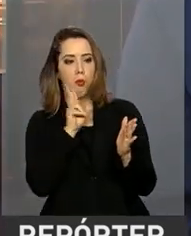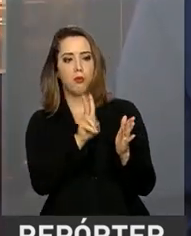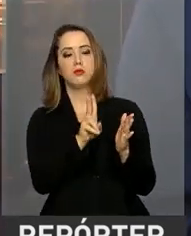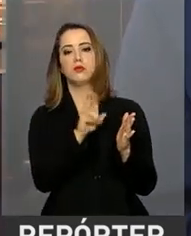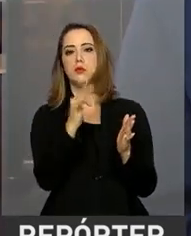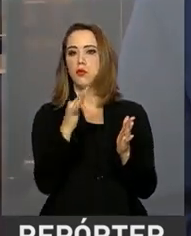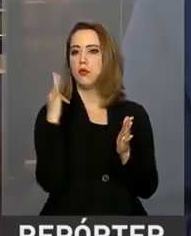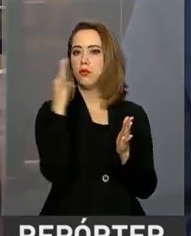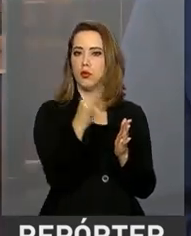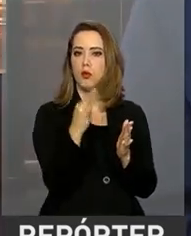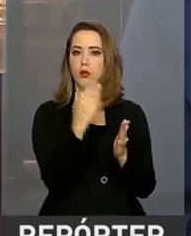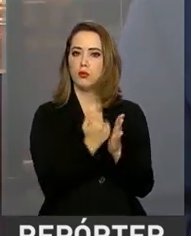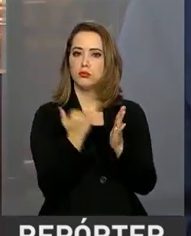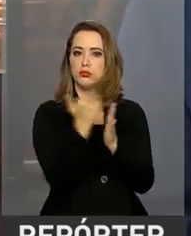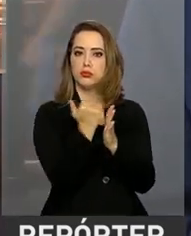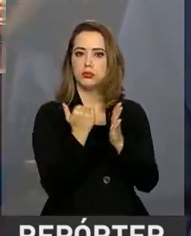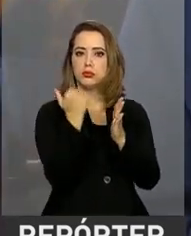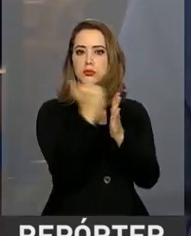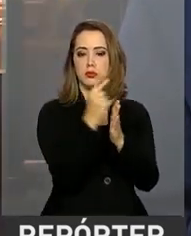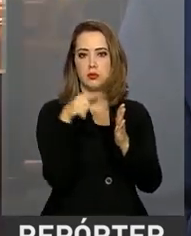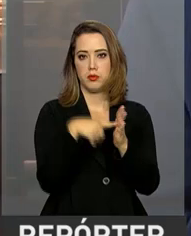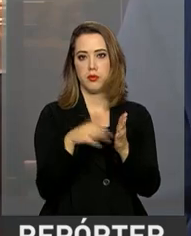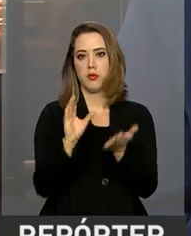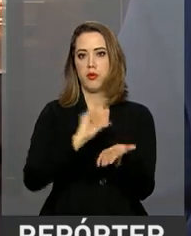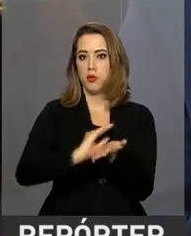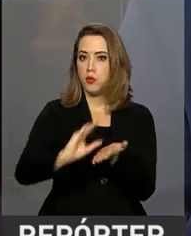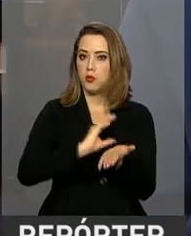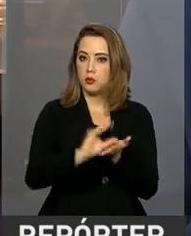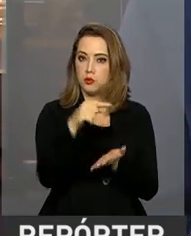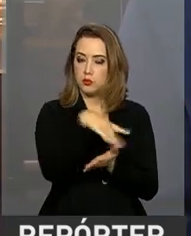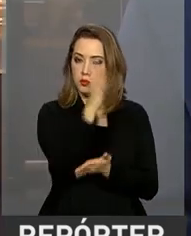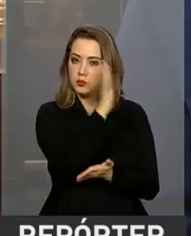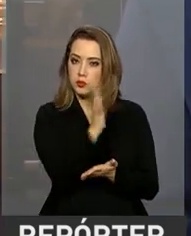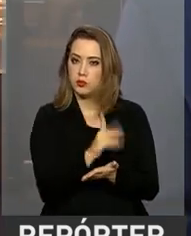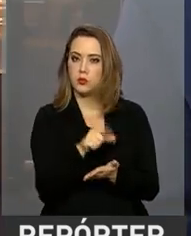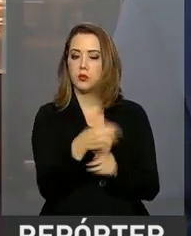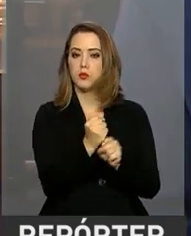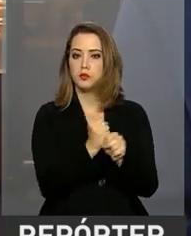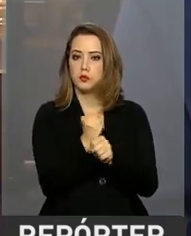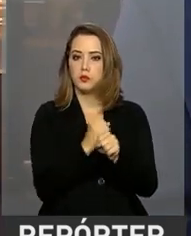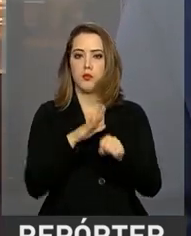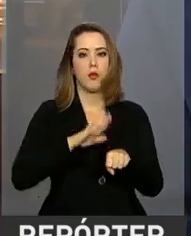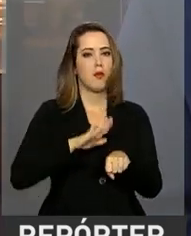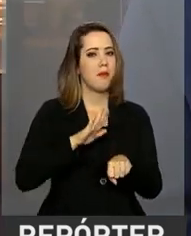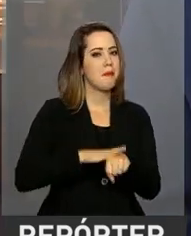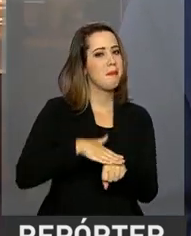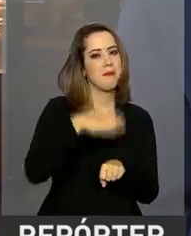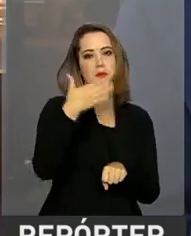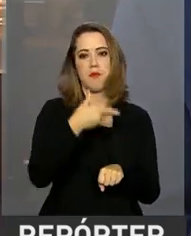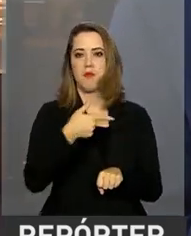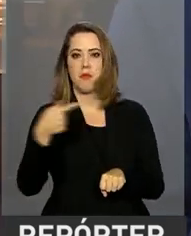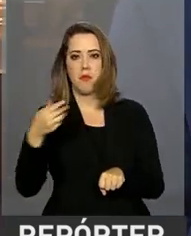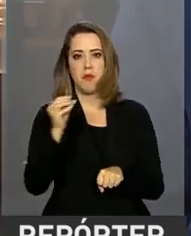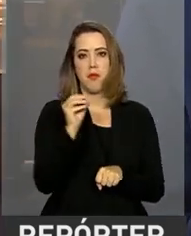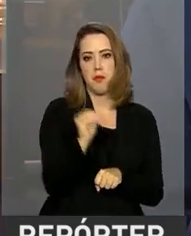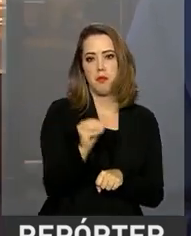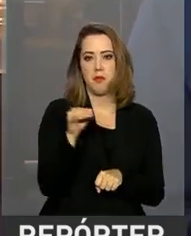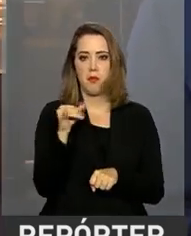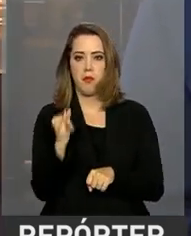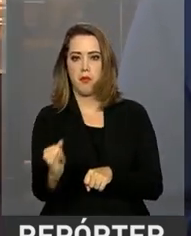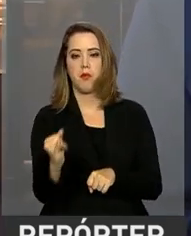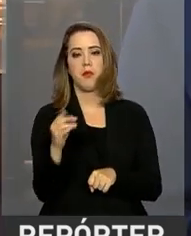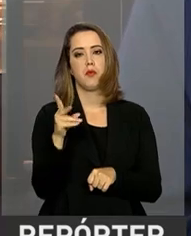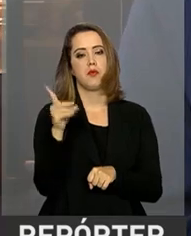expectativa de investimentos diretos no Brasil para o ano a previsão passou de 60 para 70 Bilhões de Dólares